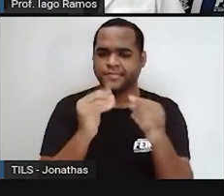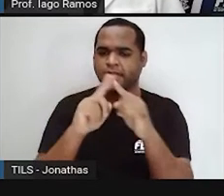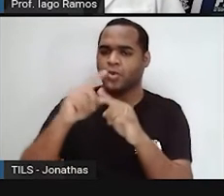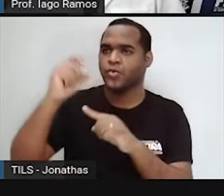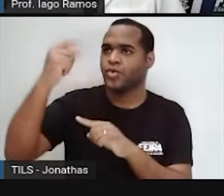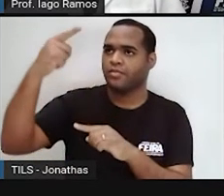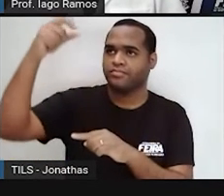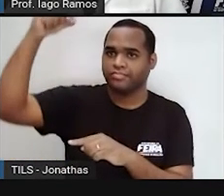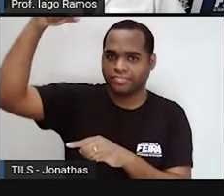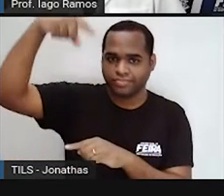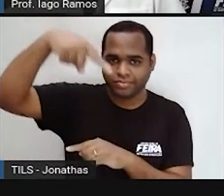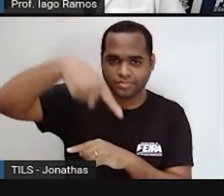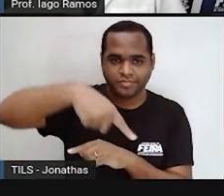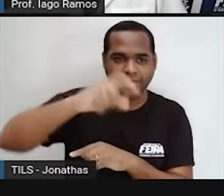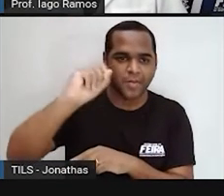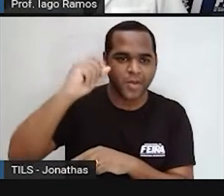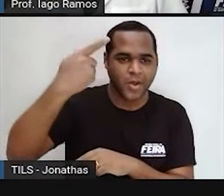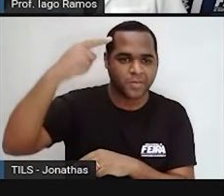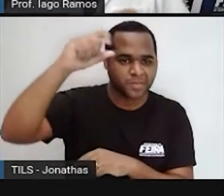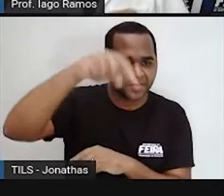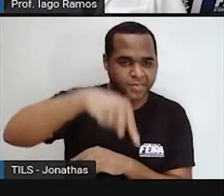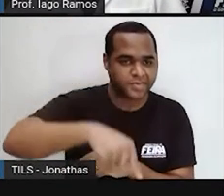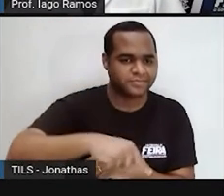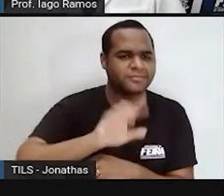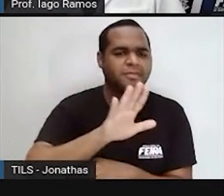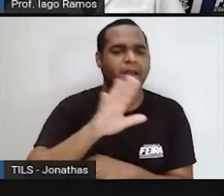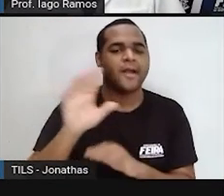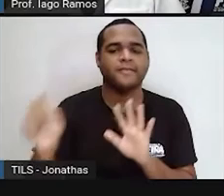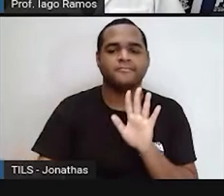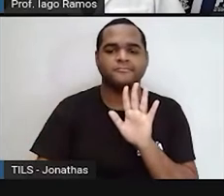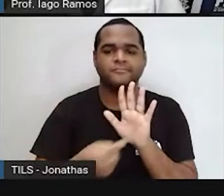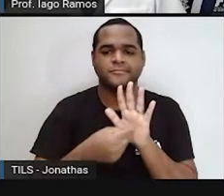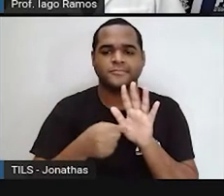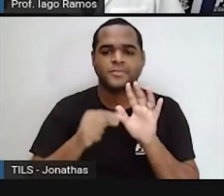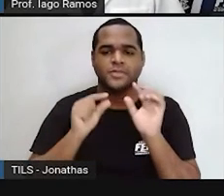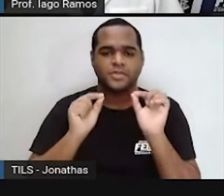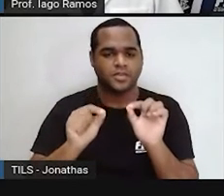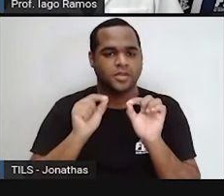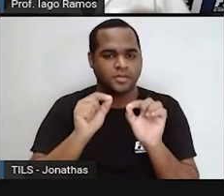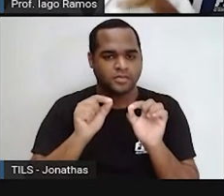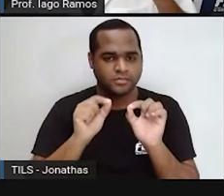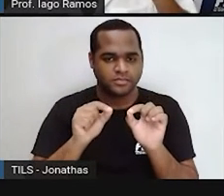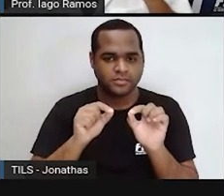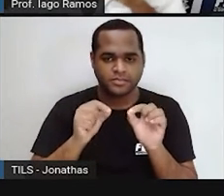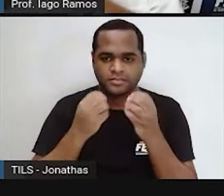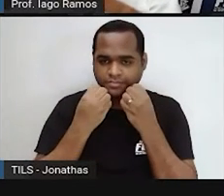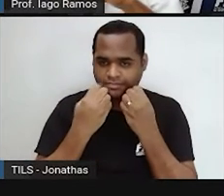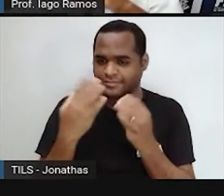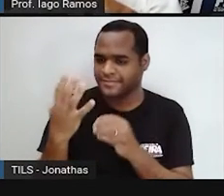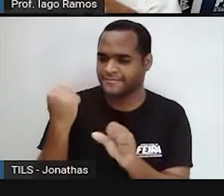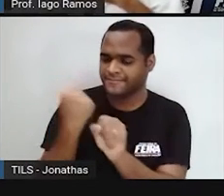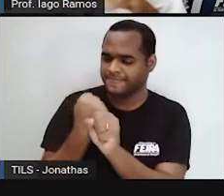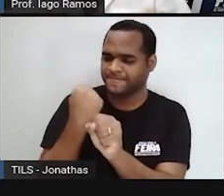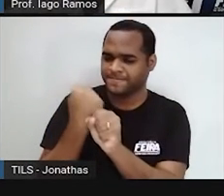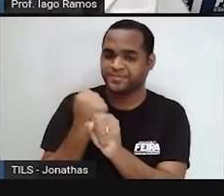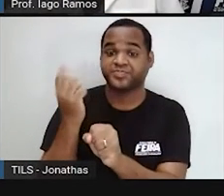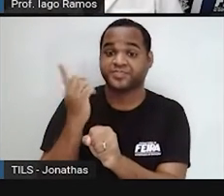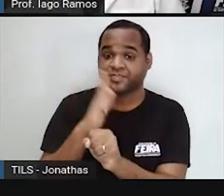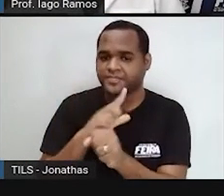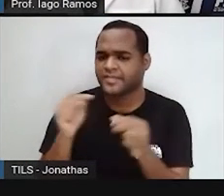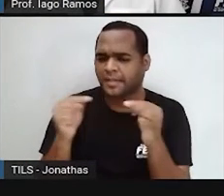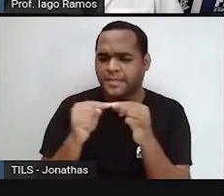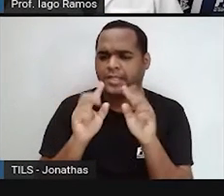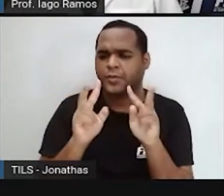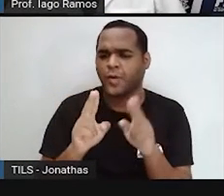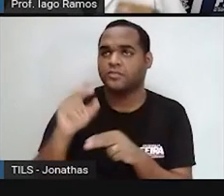raio de sol olha só que bacana e o objetivo né para essa construção que simbolizavam